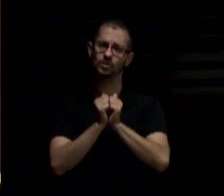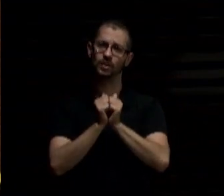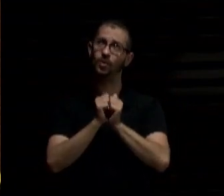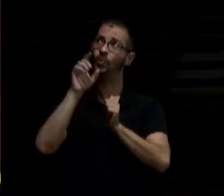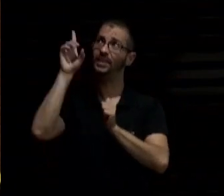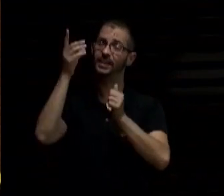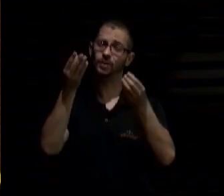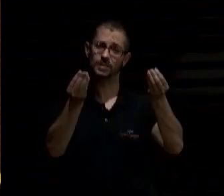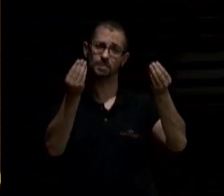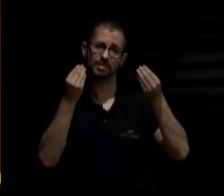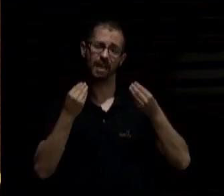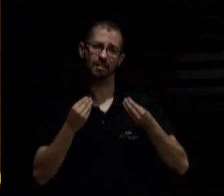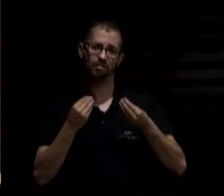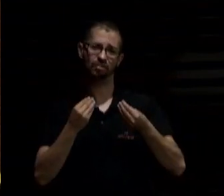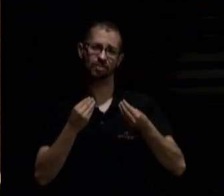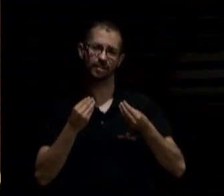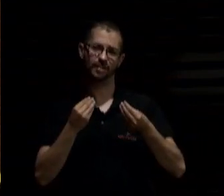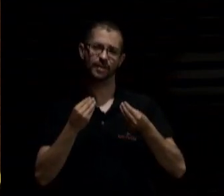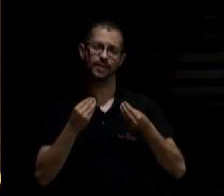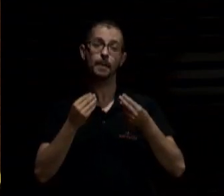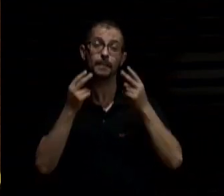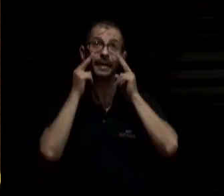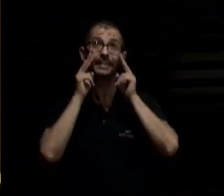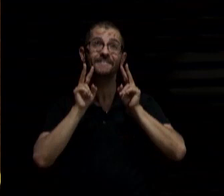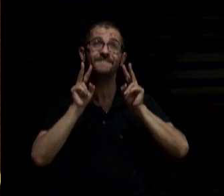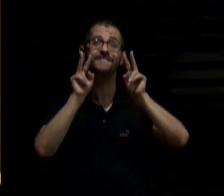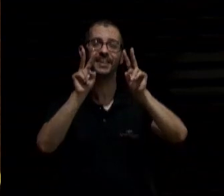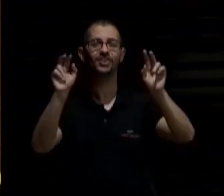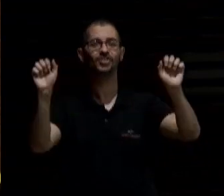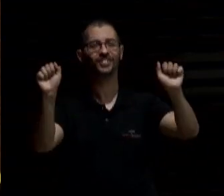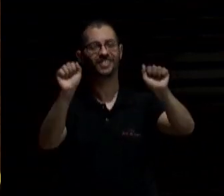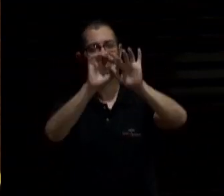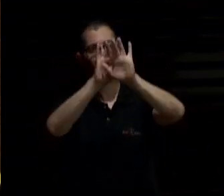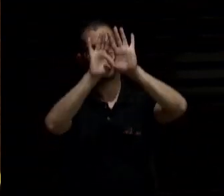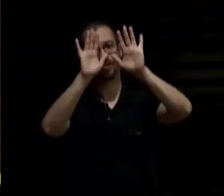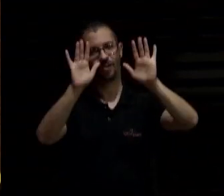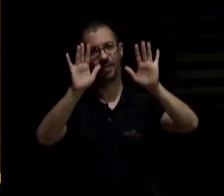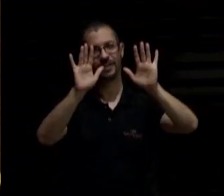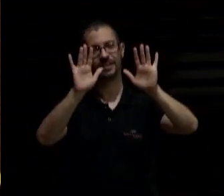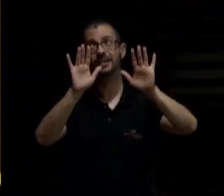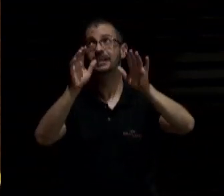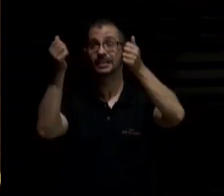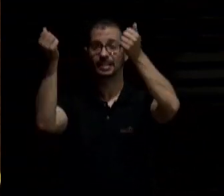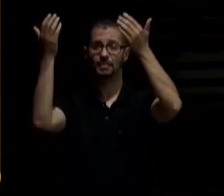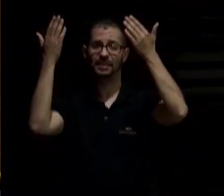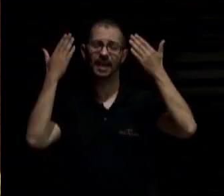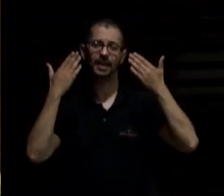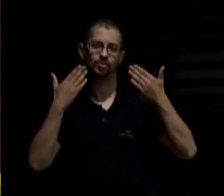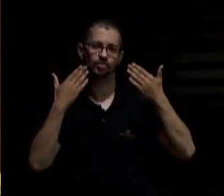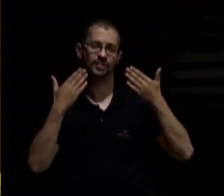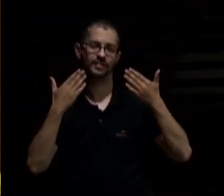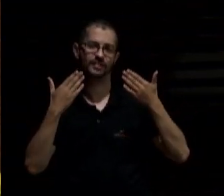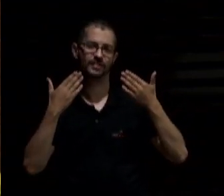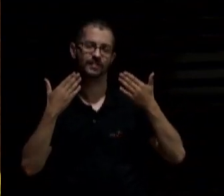deste, para que vejam a minha glória que me deste. Aqui tradução é conferiste,